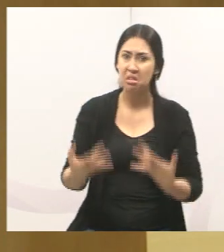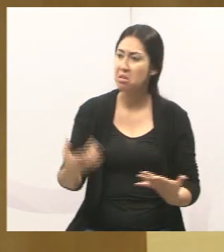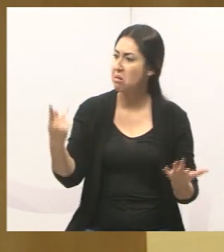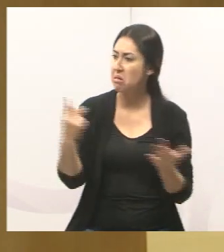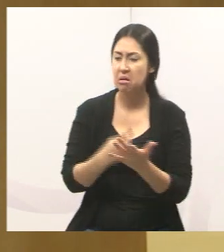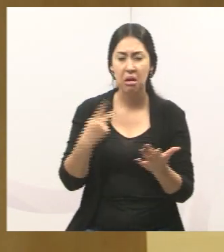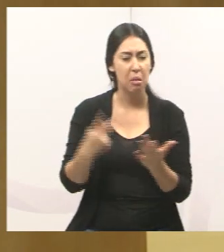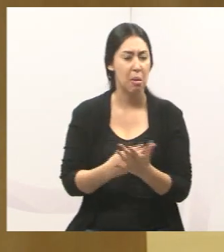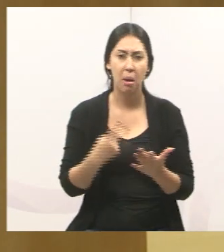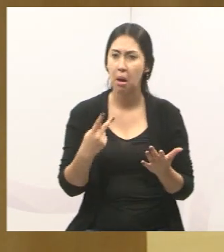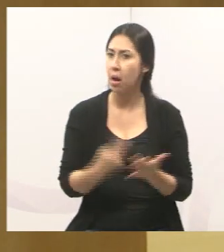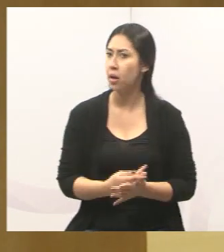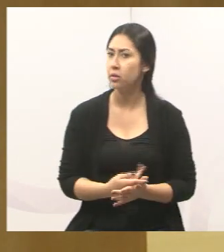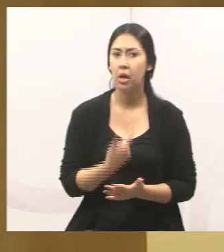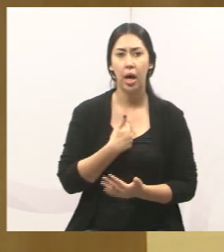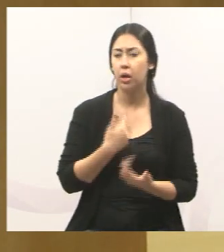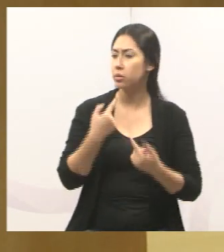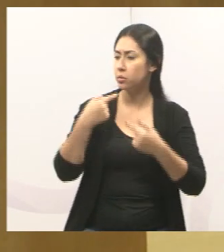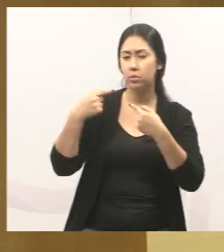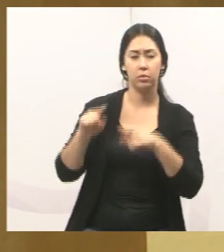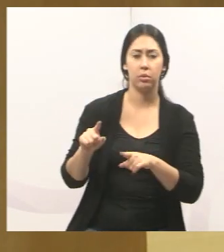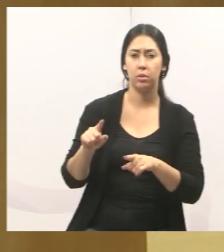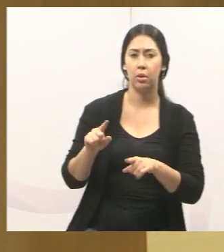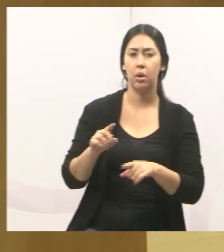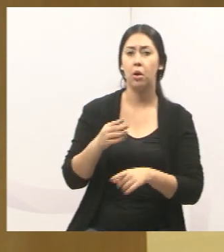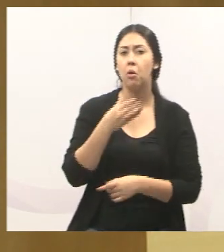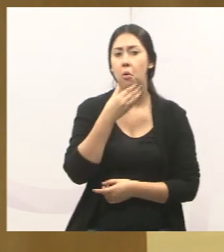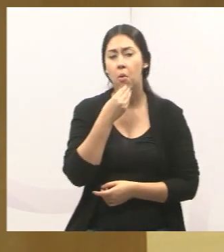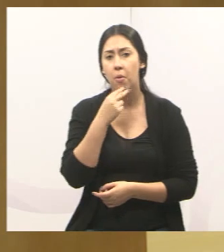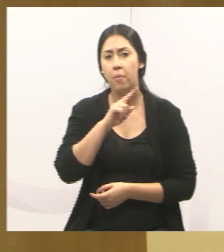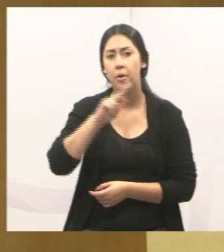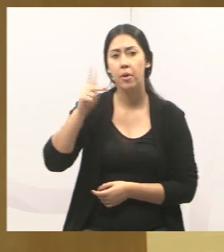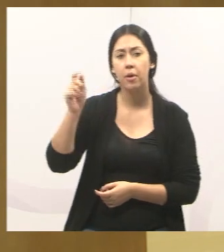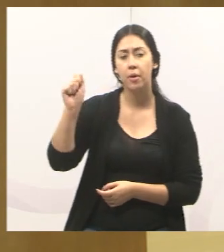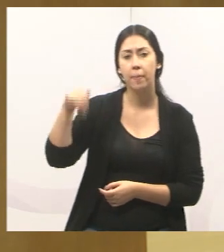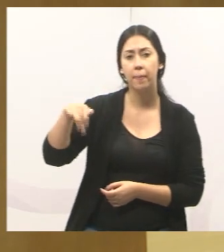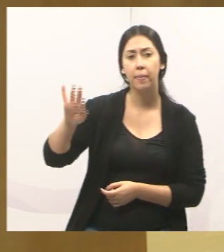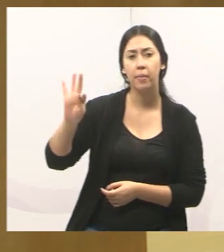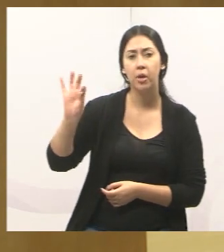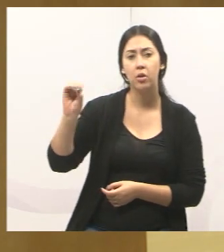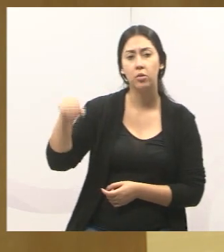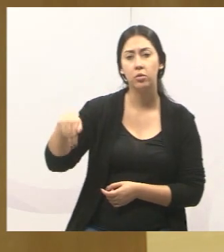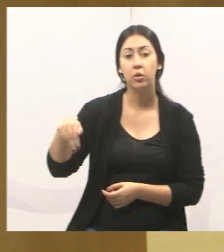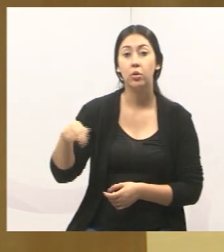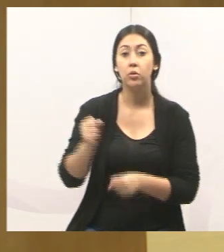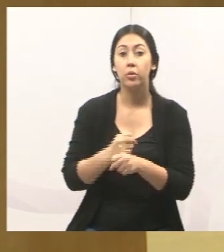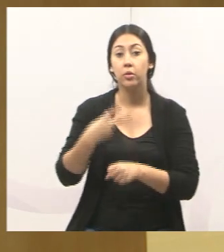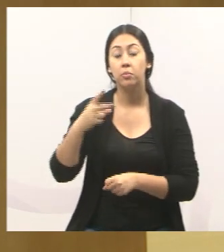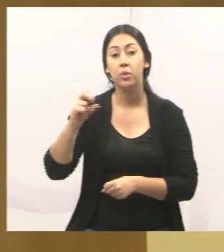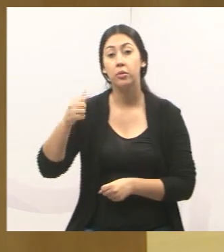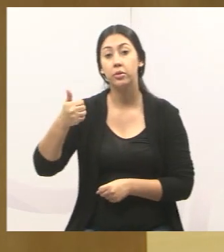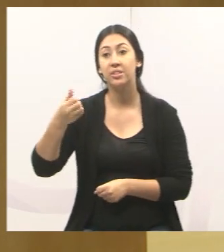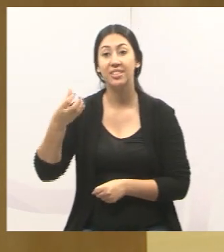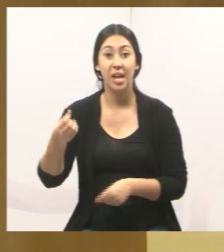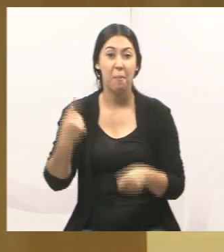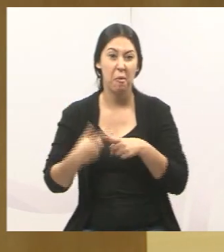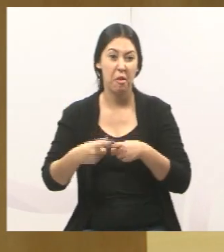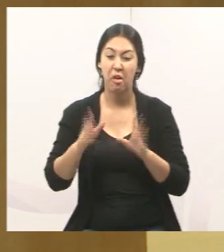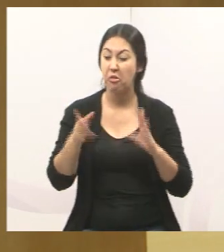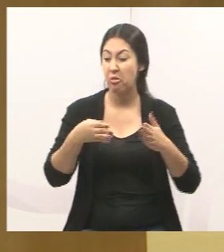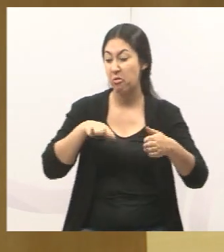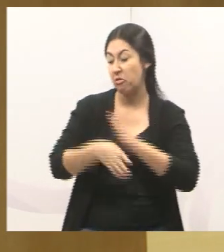ex-prefeito municipal Hamilton Ribeiro Mota, do ano de 2016, por conta de muitos vícios por